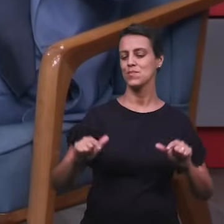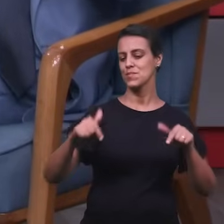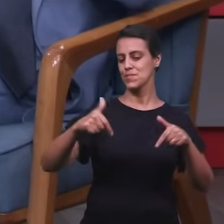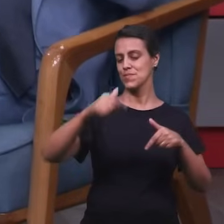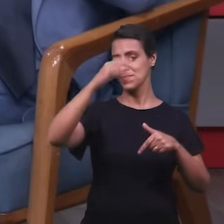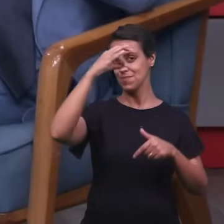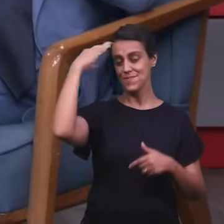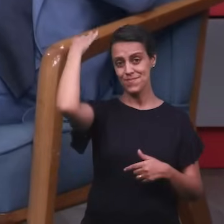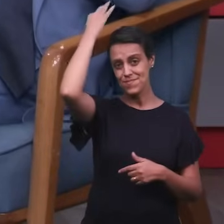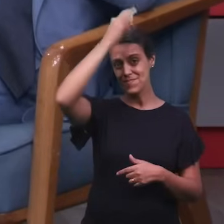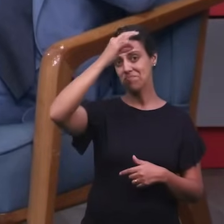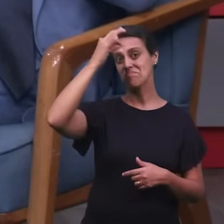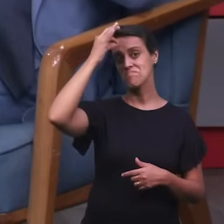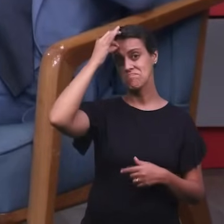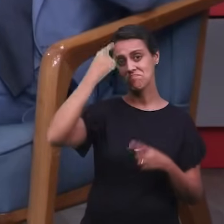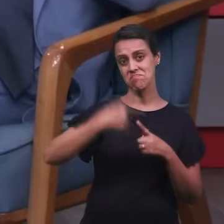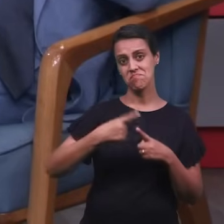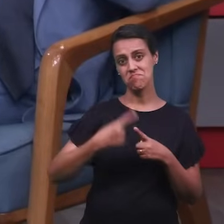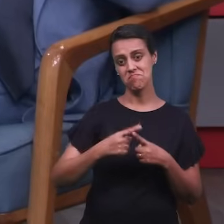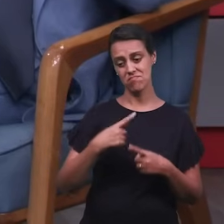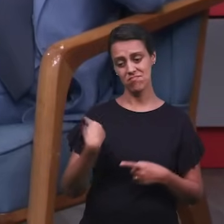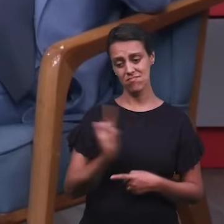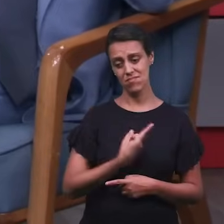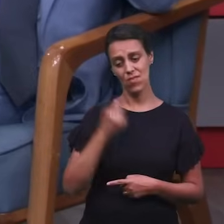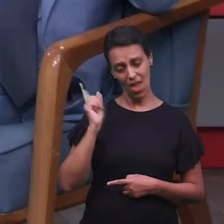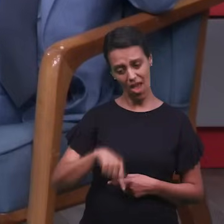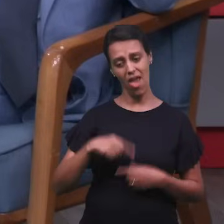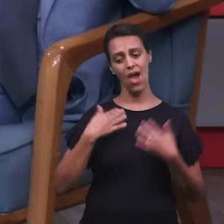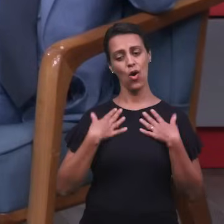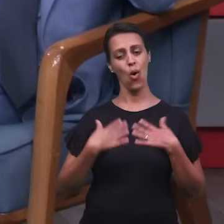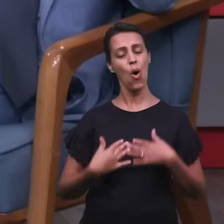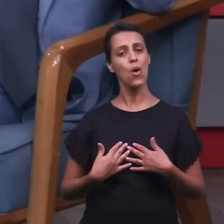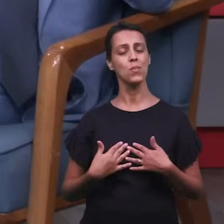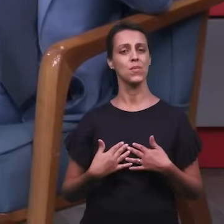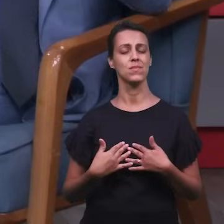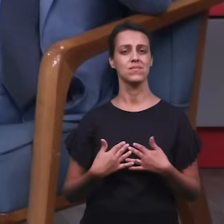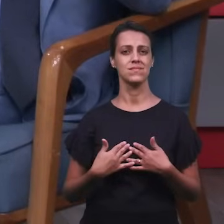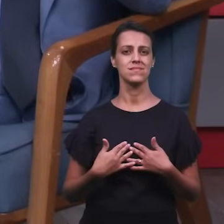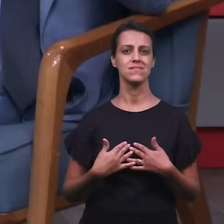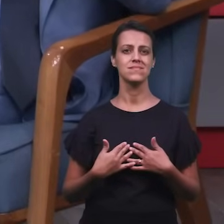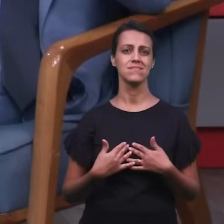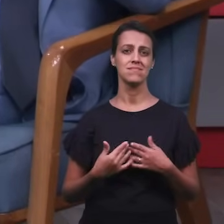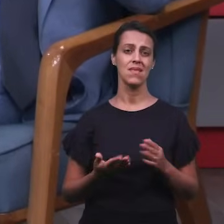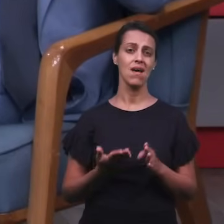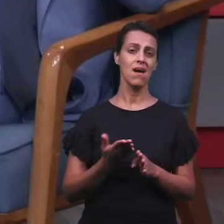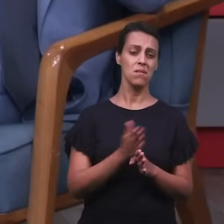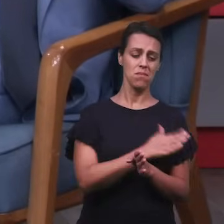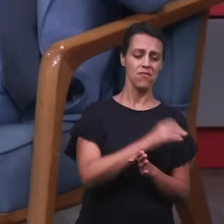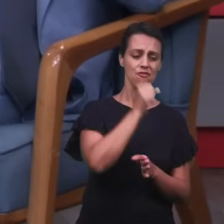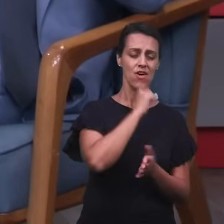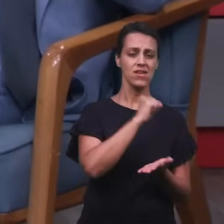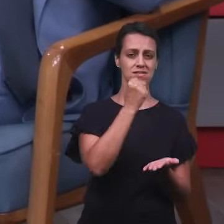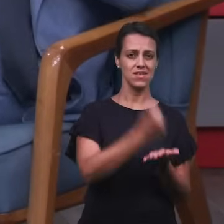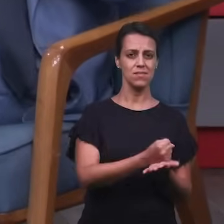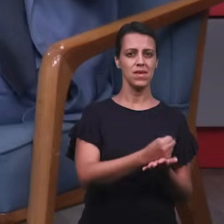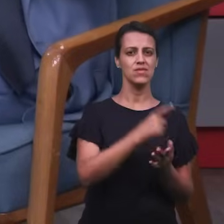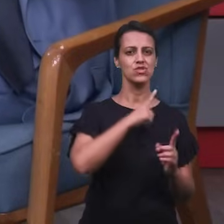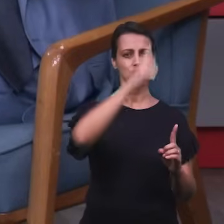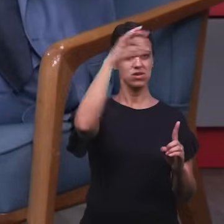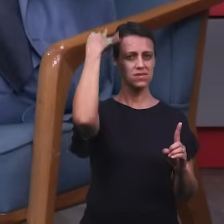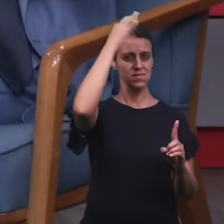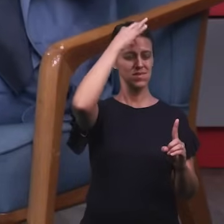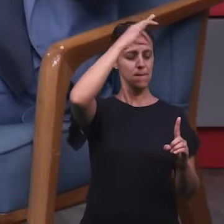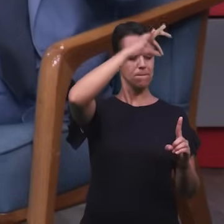do Espírito Santo na nossa vida como corpo. Porque no Velho Testamento a operação do Espírito Santo era individual. No Novo